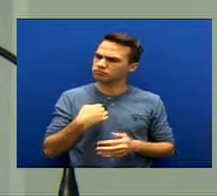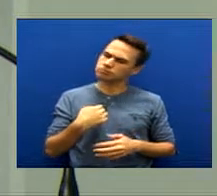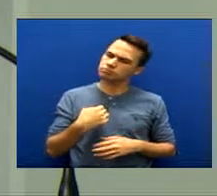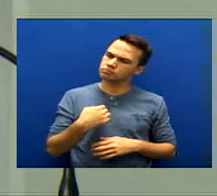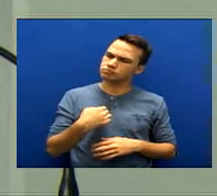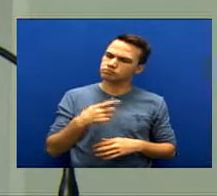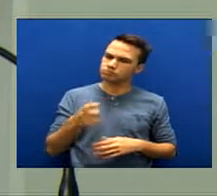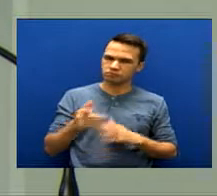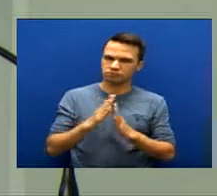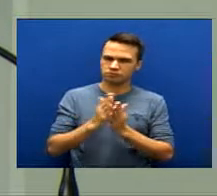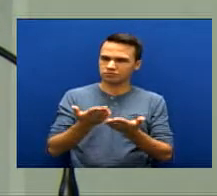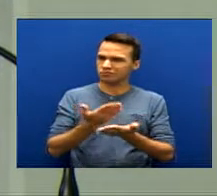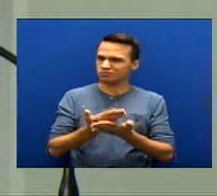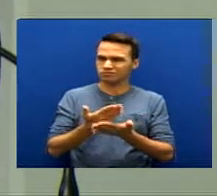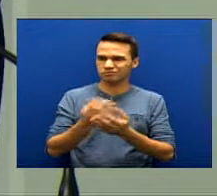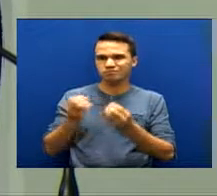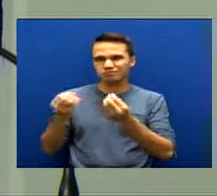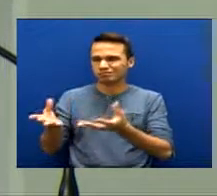Bíblia Sagrada.